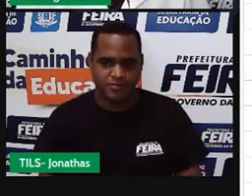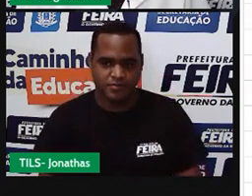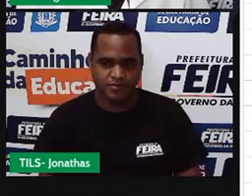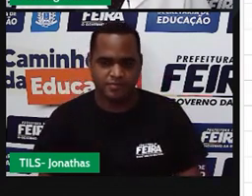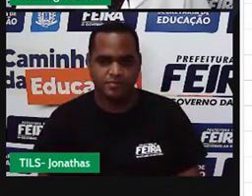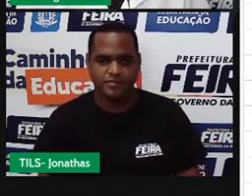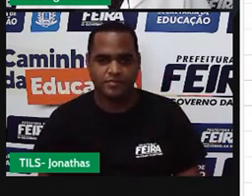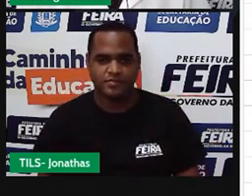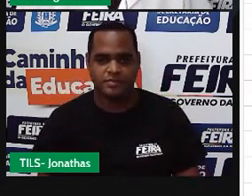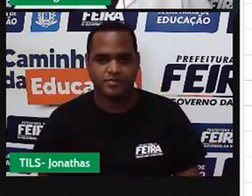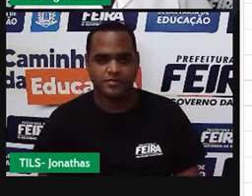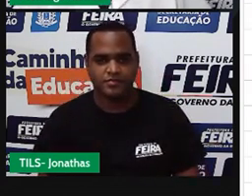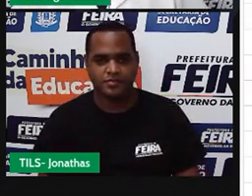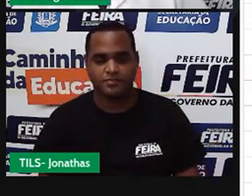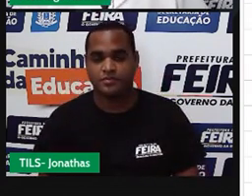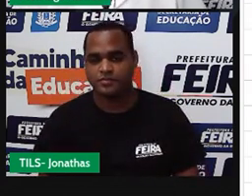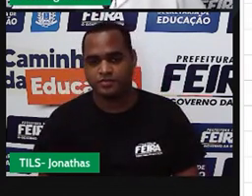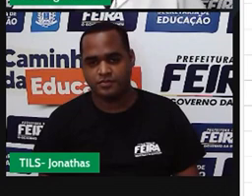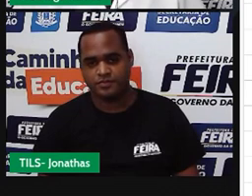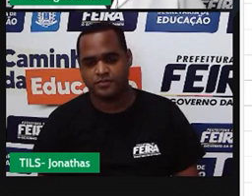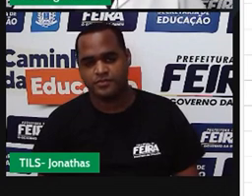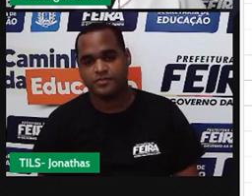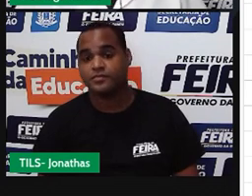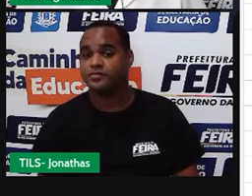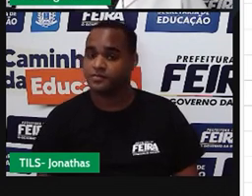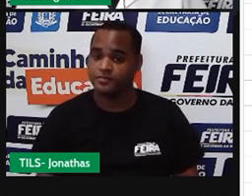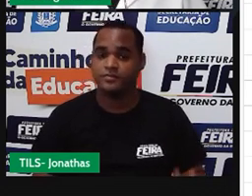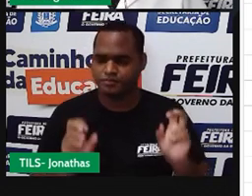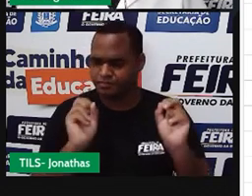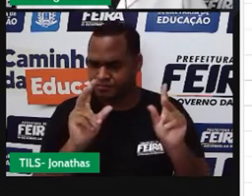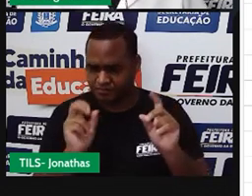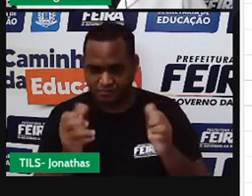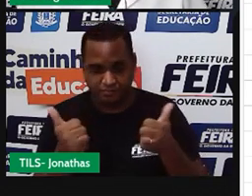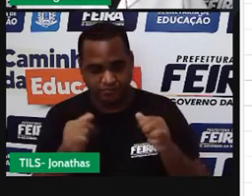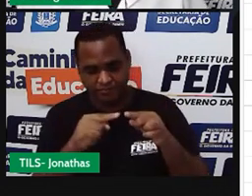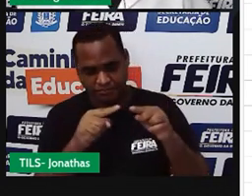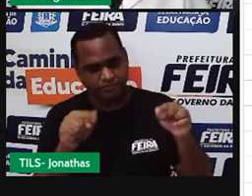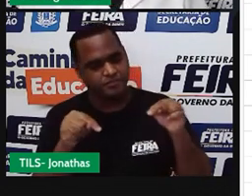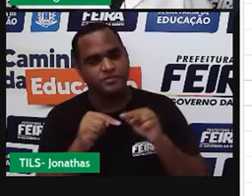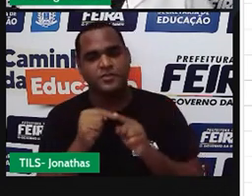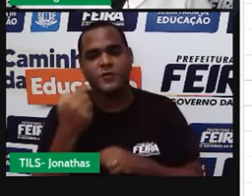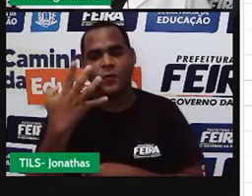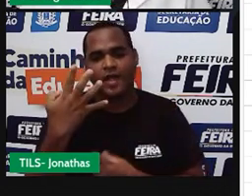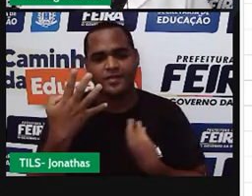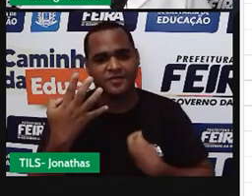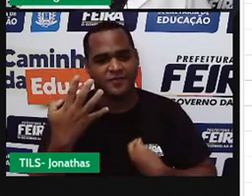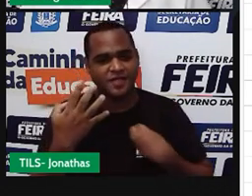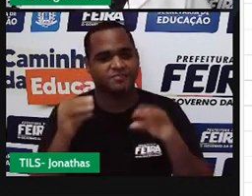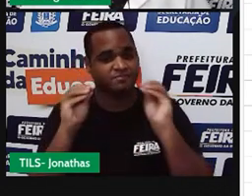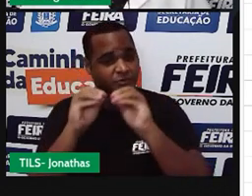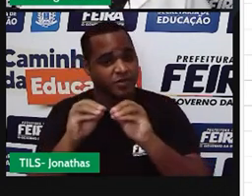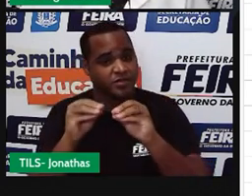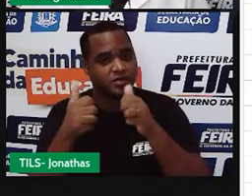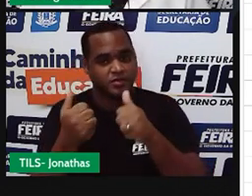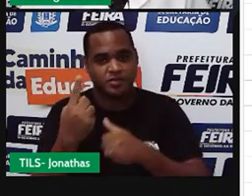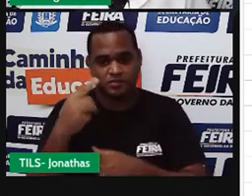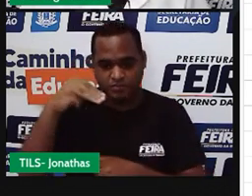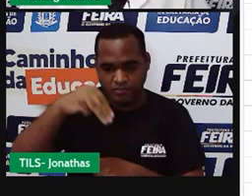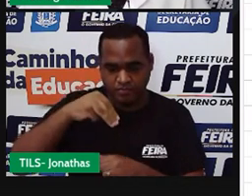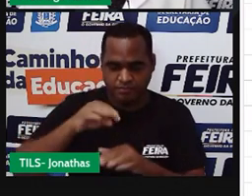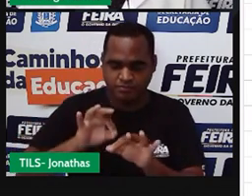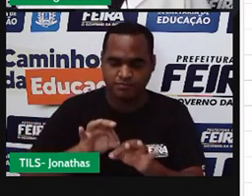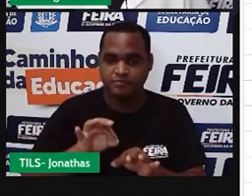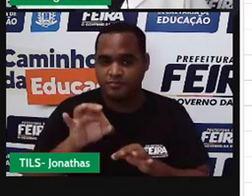e Prontinho quando a gente coloca essas quatro placas de grama aqui ó de 1 metro de